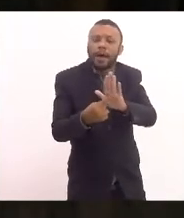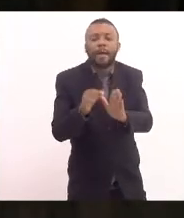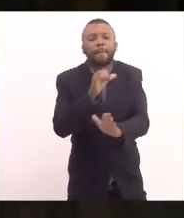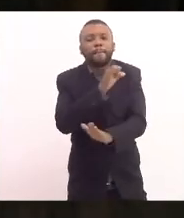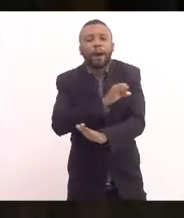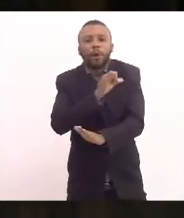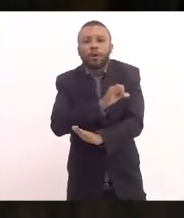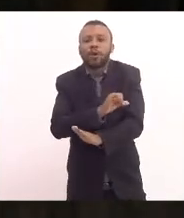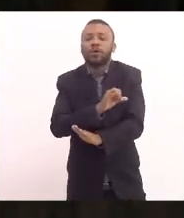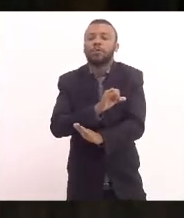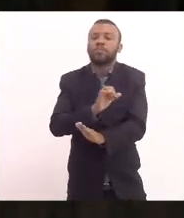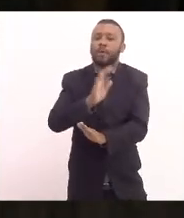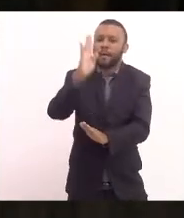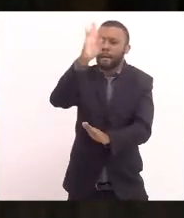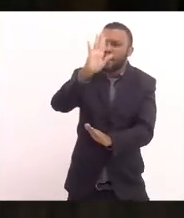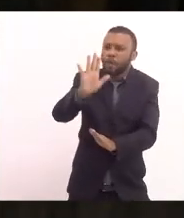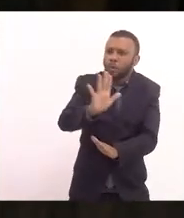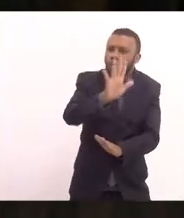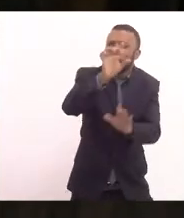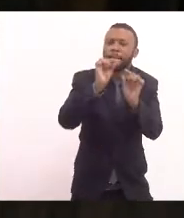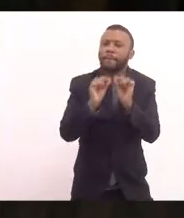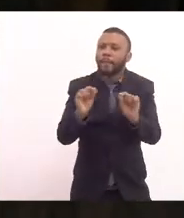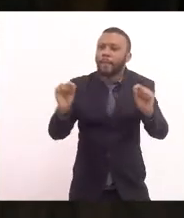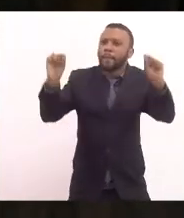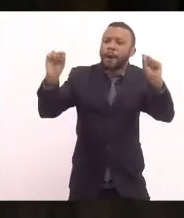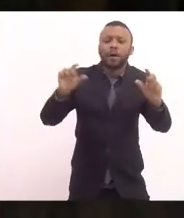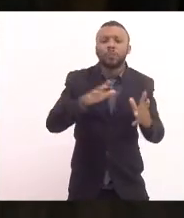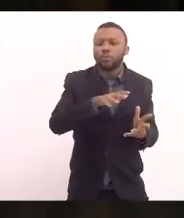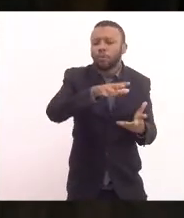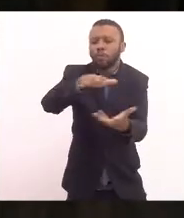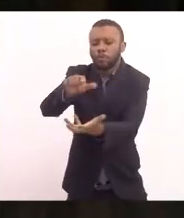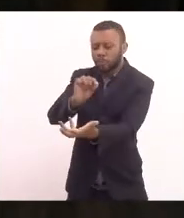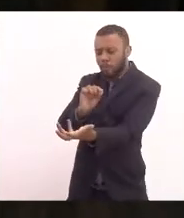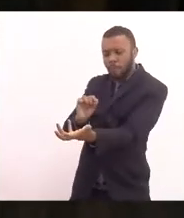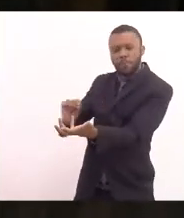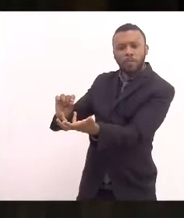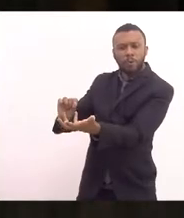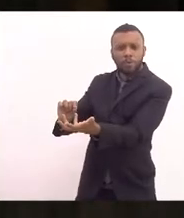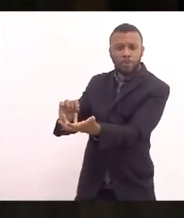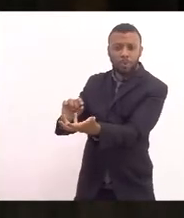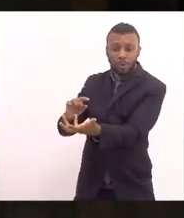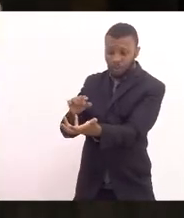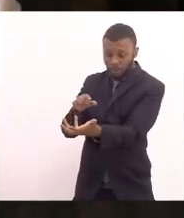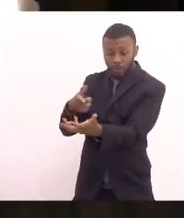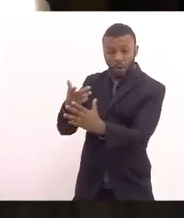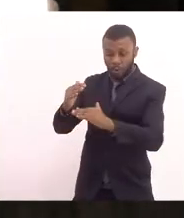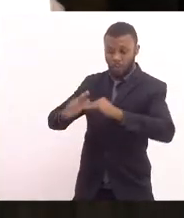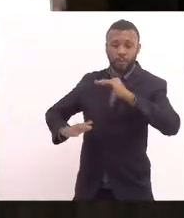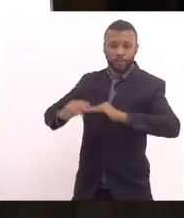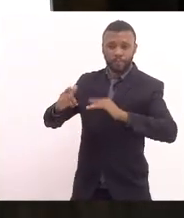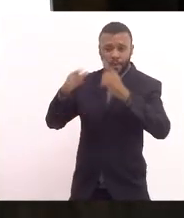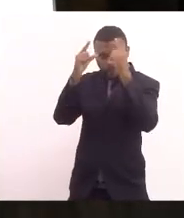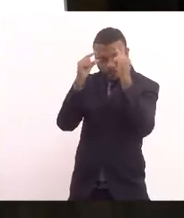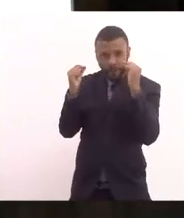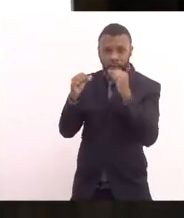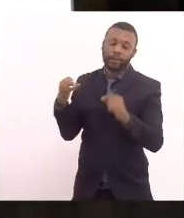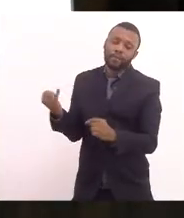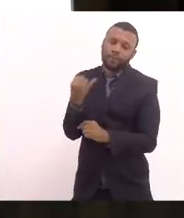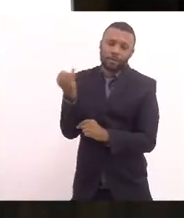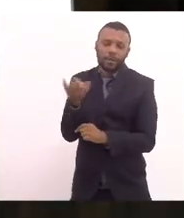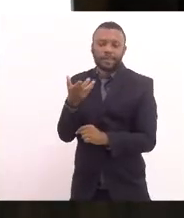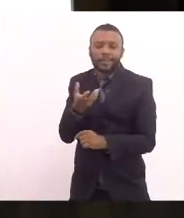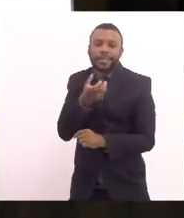todo o país, para todo mundo, o quanto nós somos importantes, o quanto a gente salva a